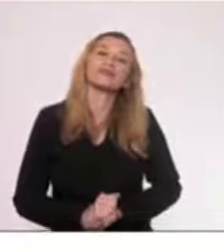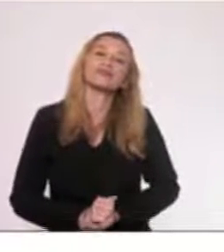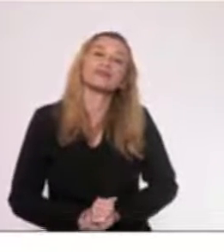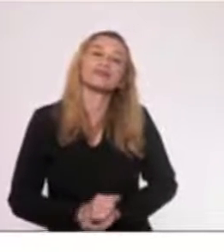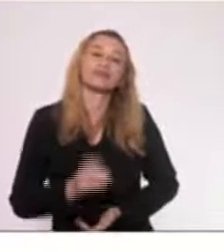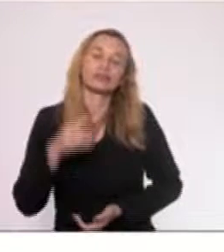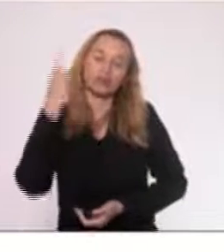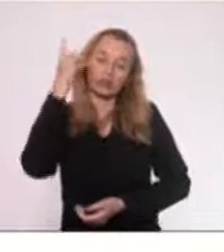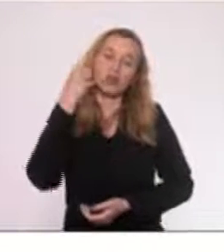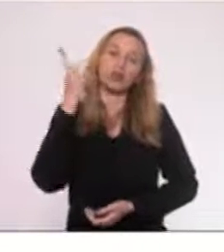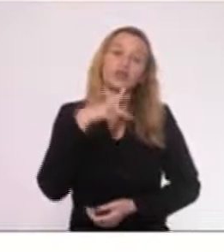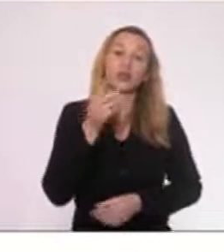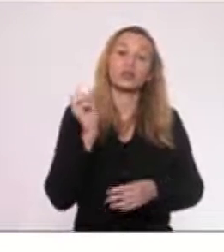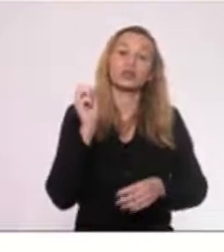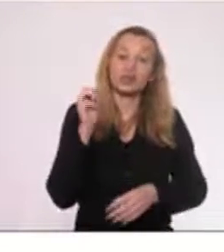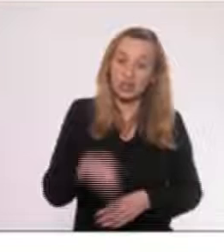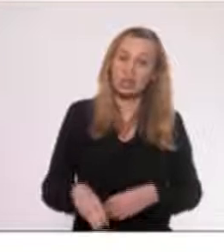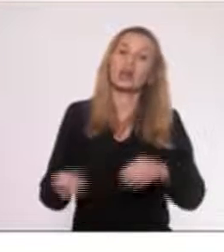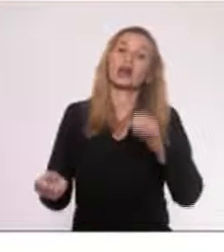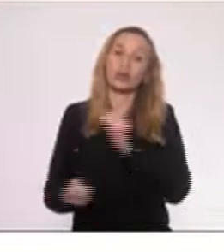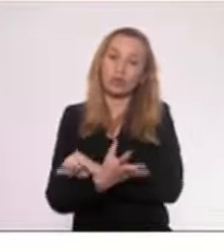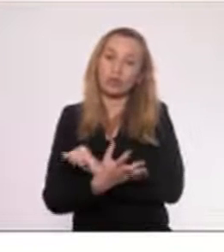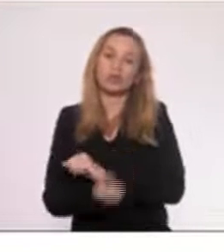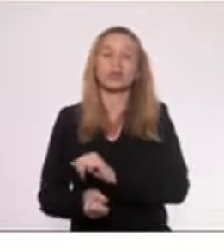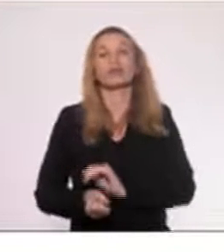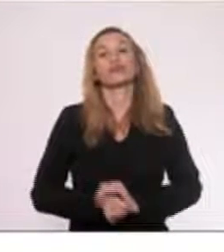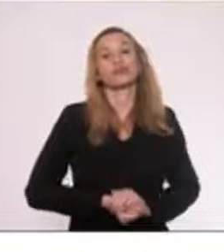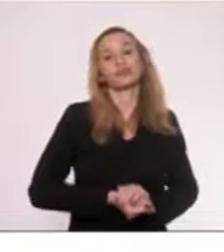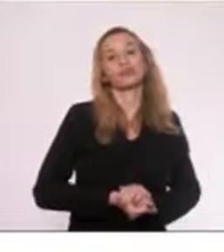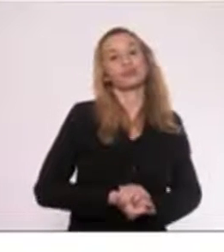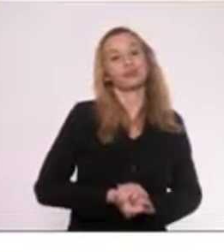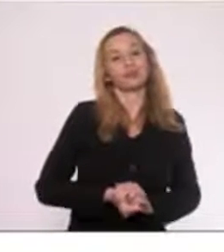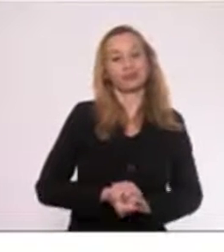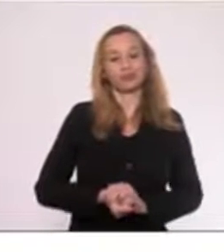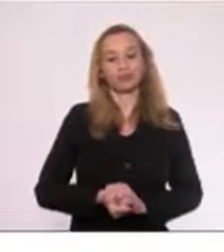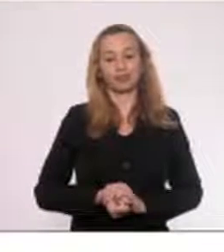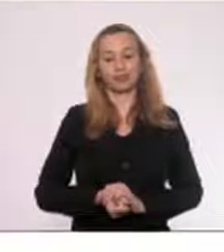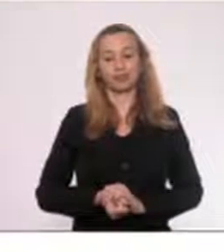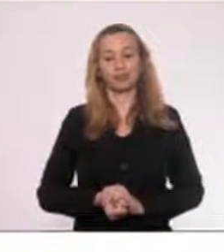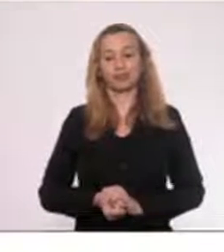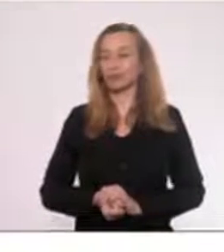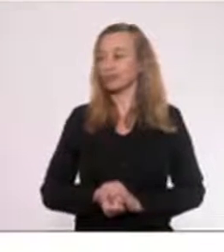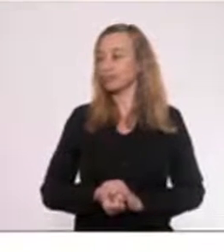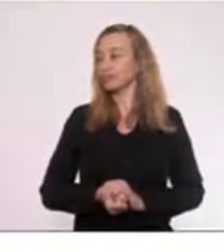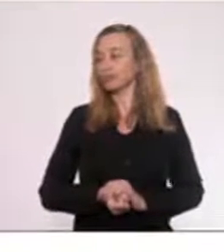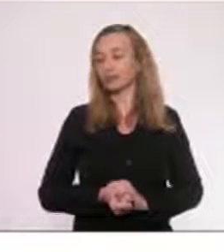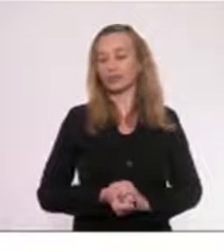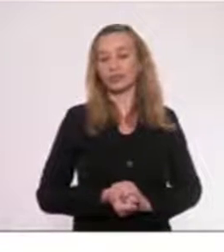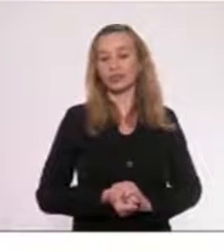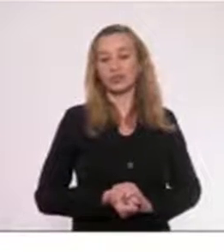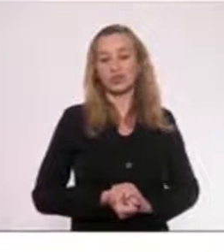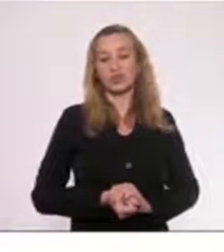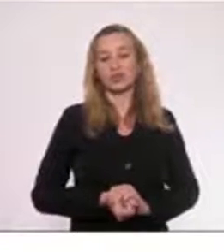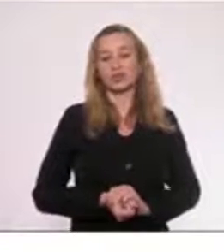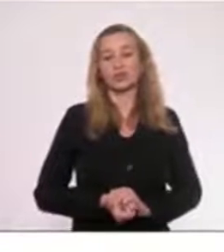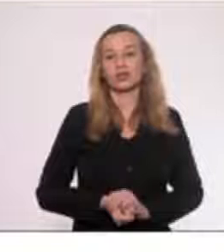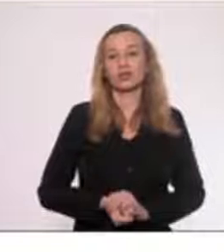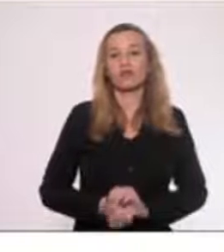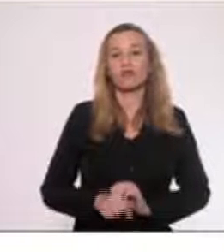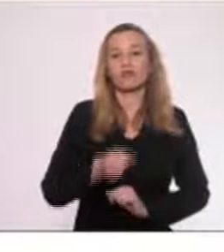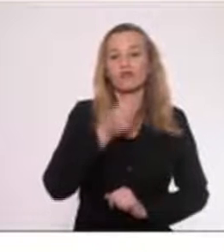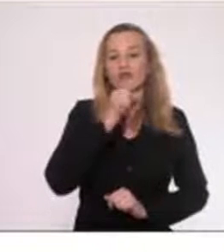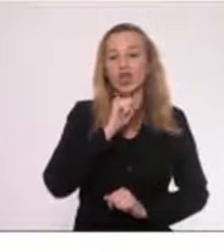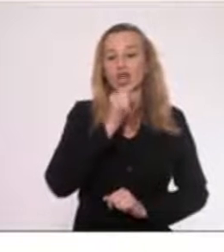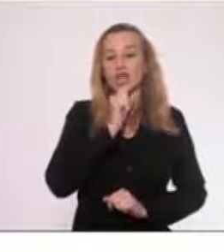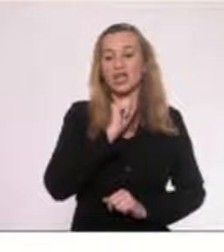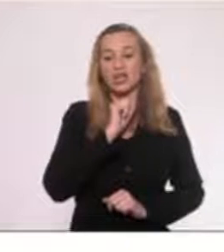à corrupção, o deputado que disse sim ao velho hábito desse parlamento de